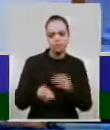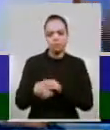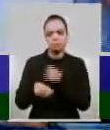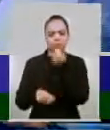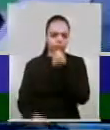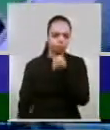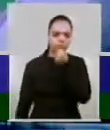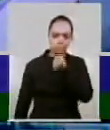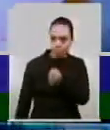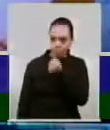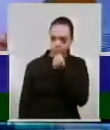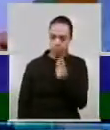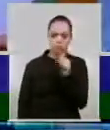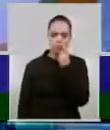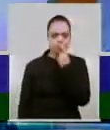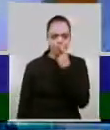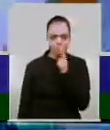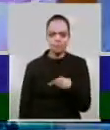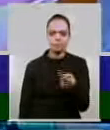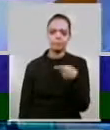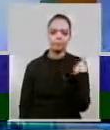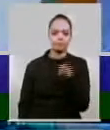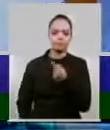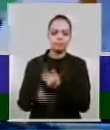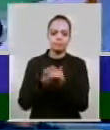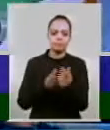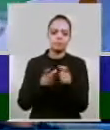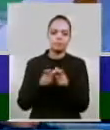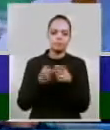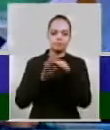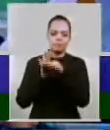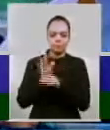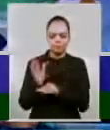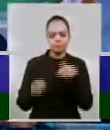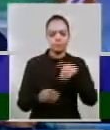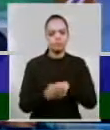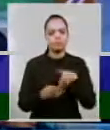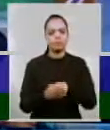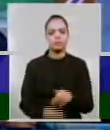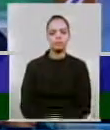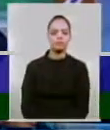imprensa. Dentro de poucos minutos entraremos na ordem do dia.